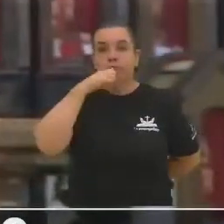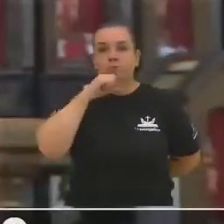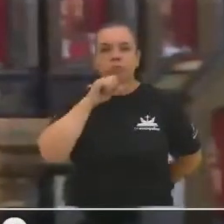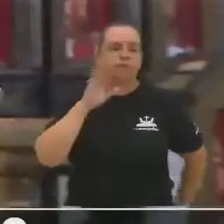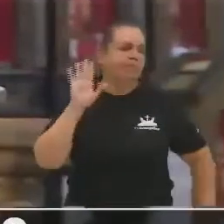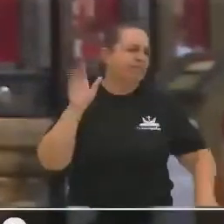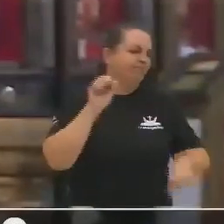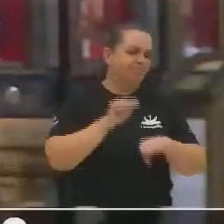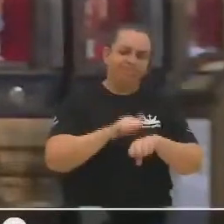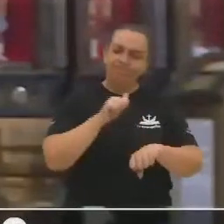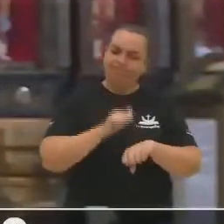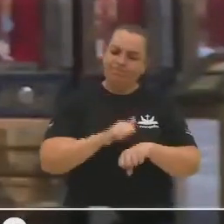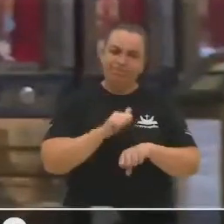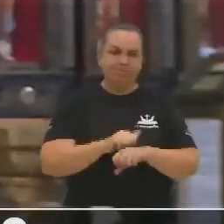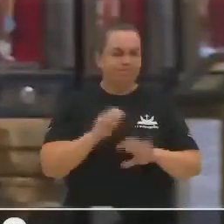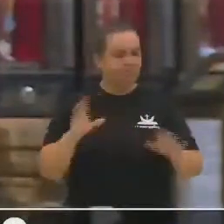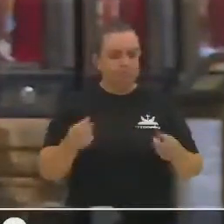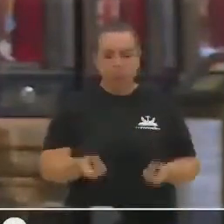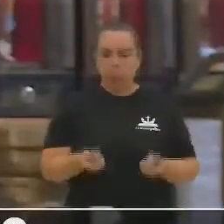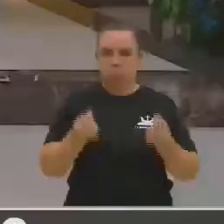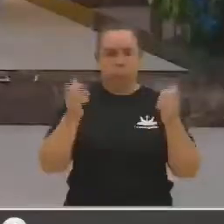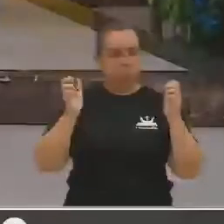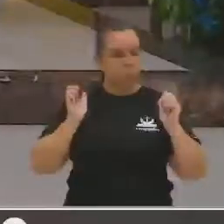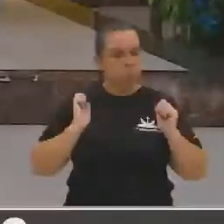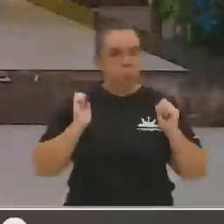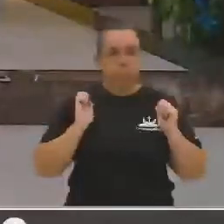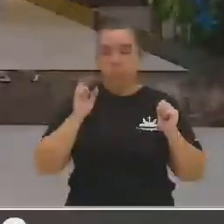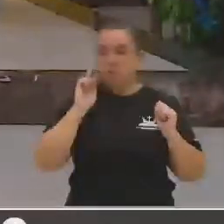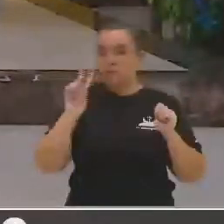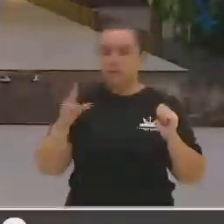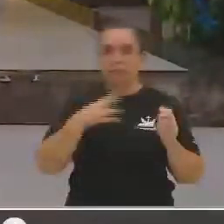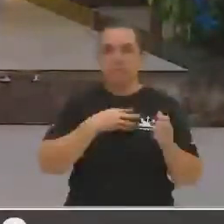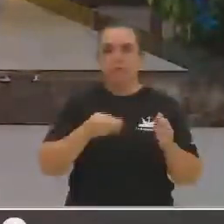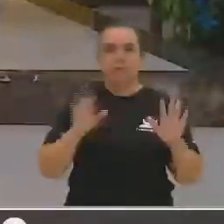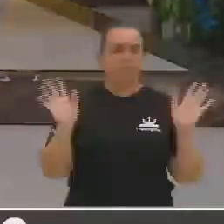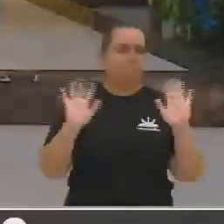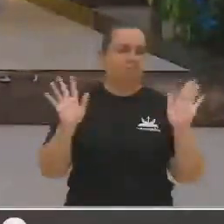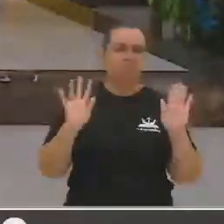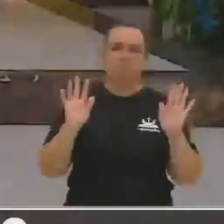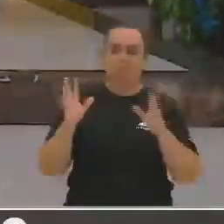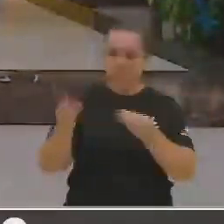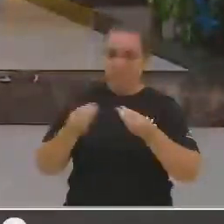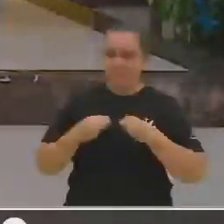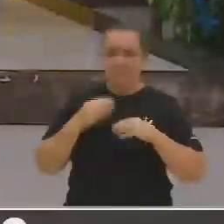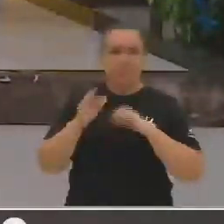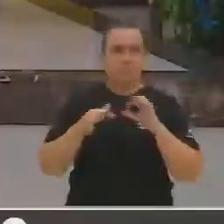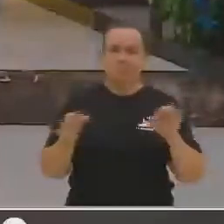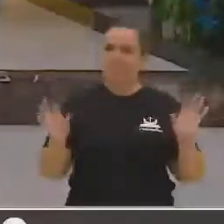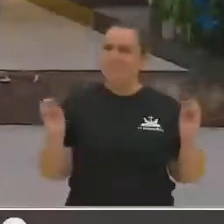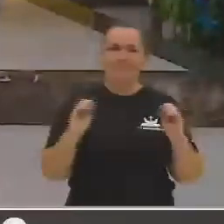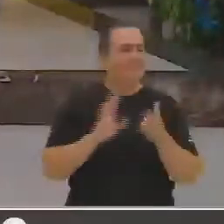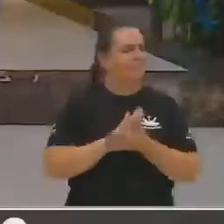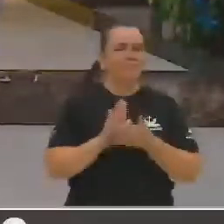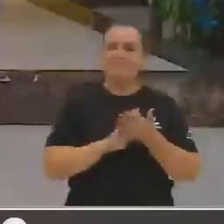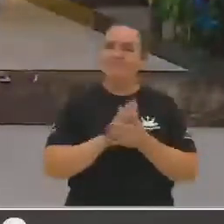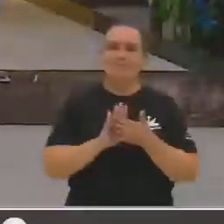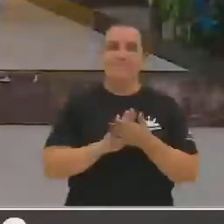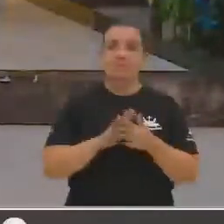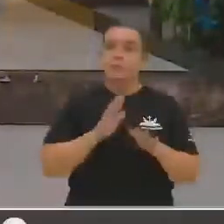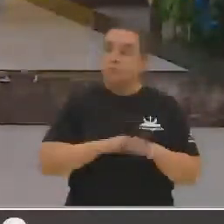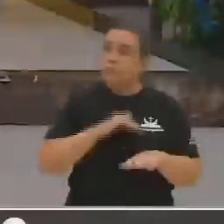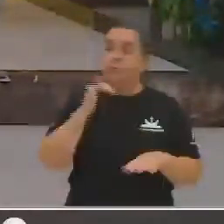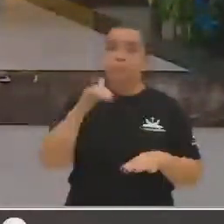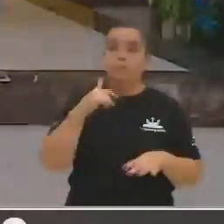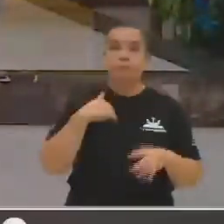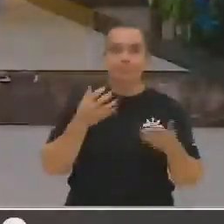mais pobre ou o mais rico, ele vai olhar para o filho e vai dizer, você não precisa me dar nada, não preciso de nada, o maior presente que